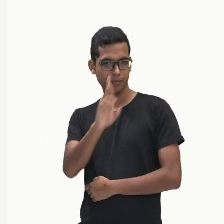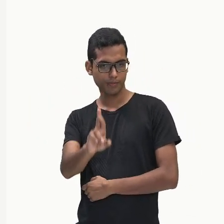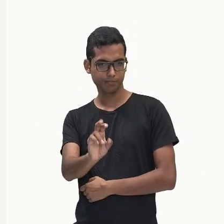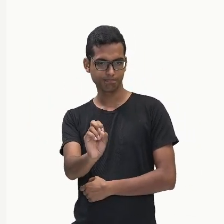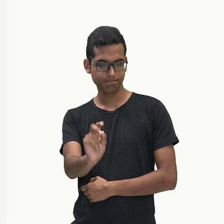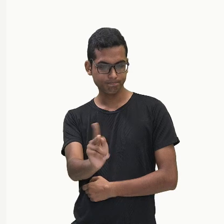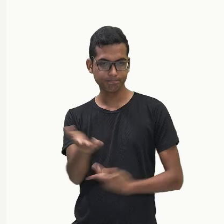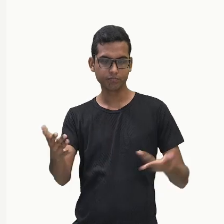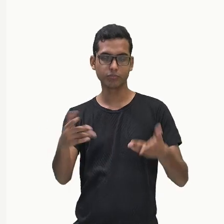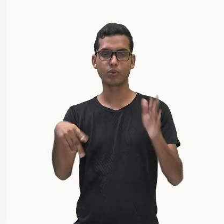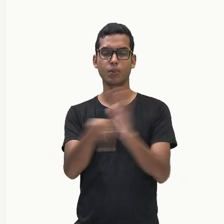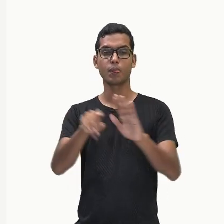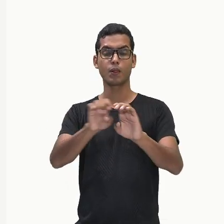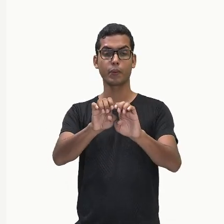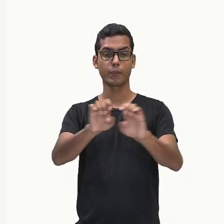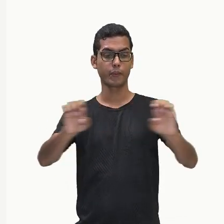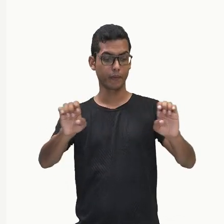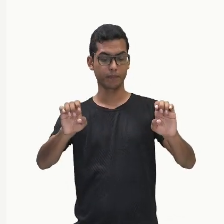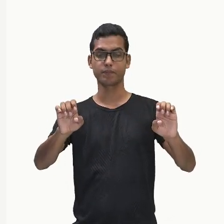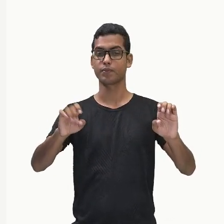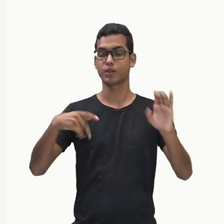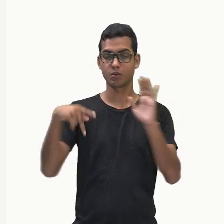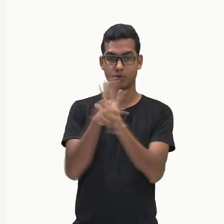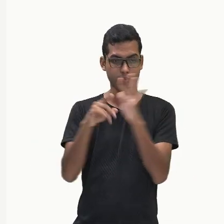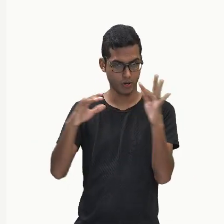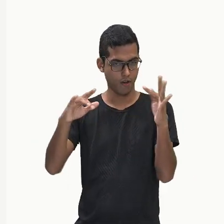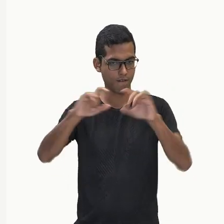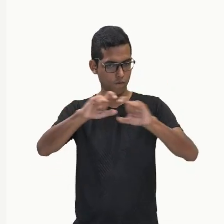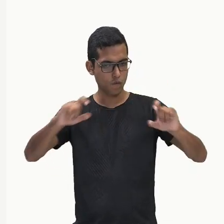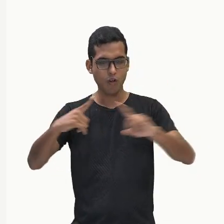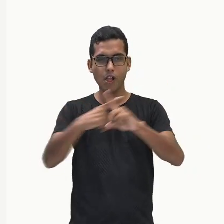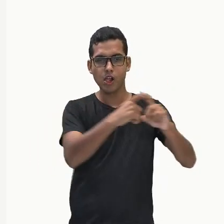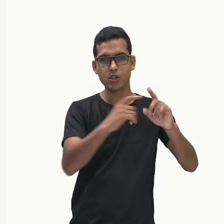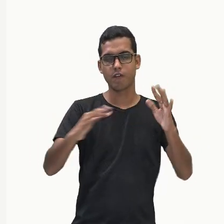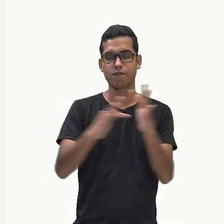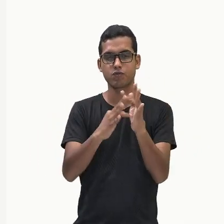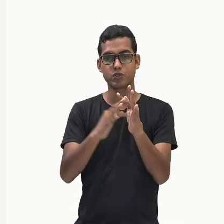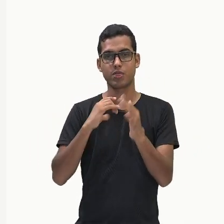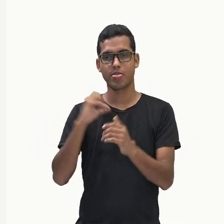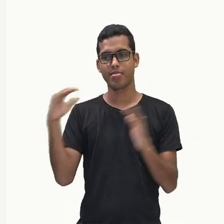numa função do terceiro grau são até 3 raízes, né?